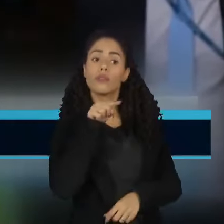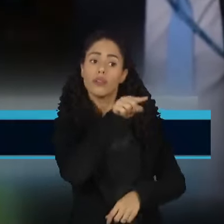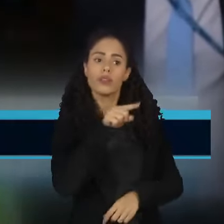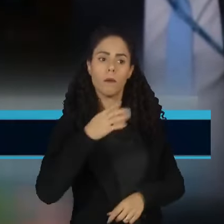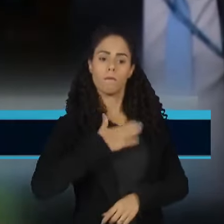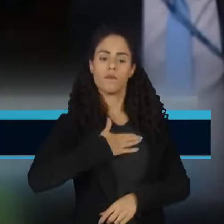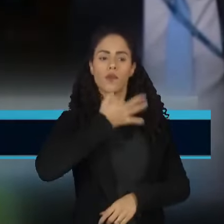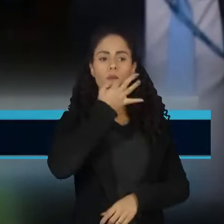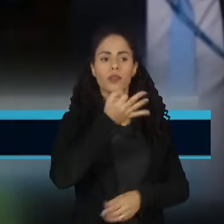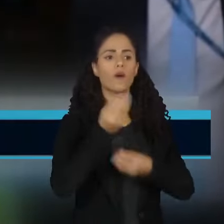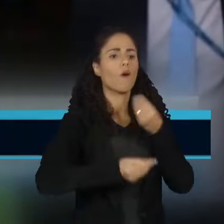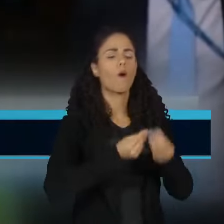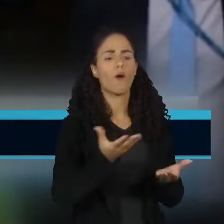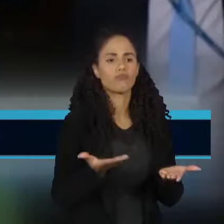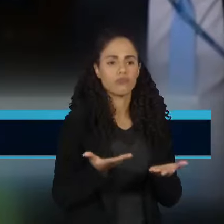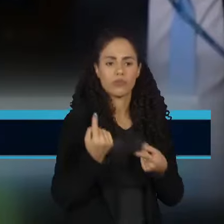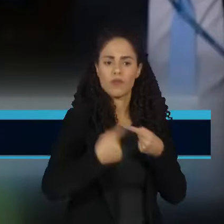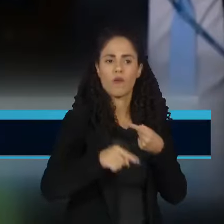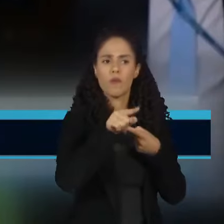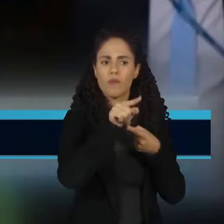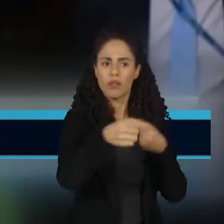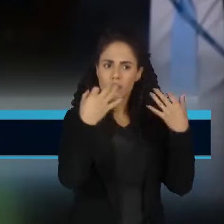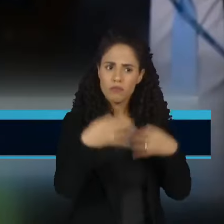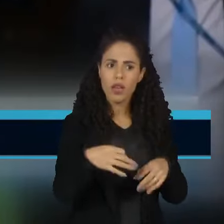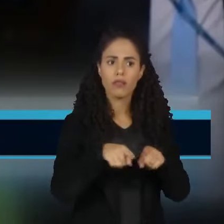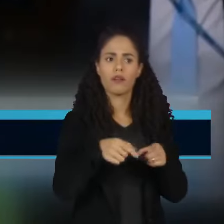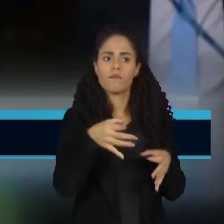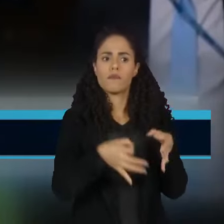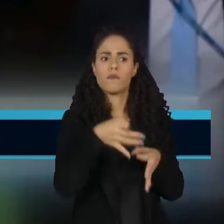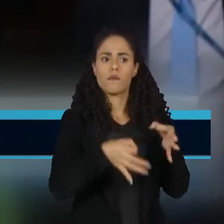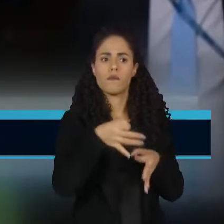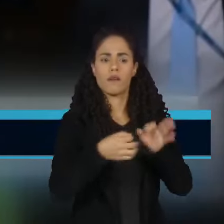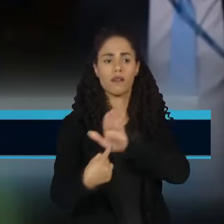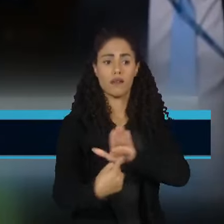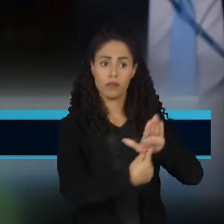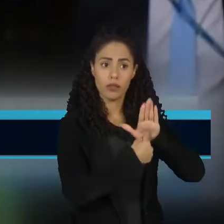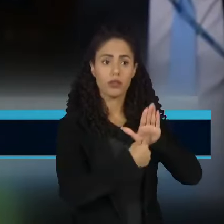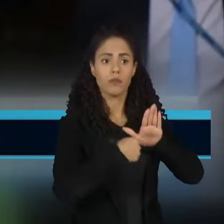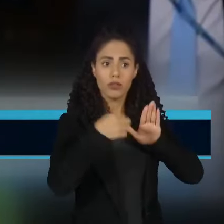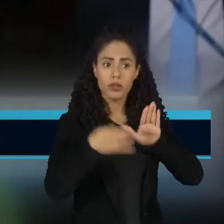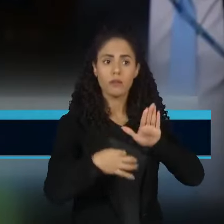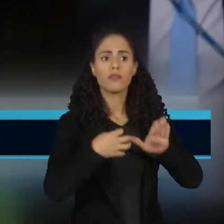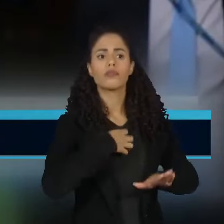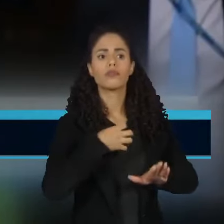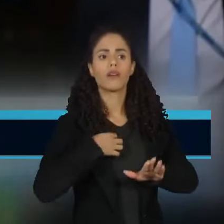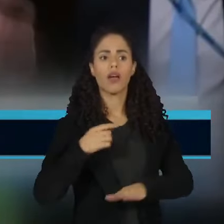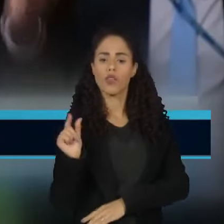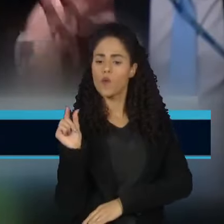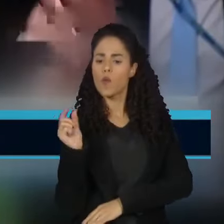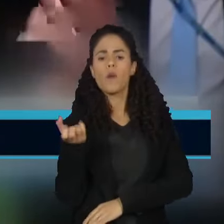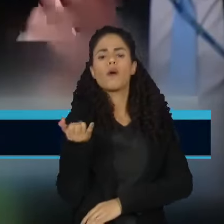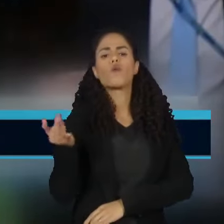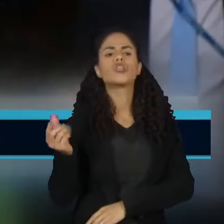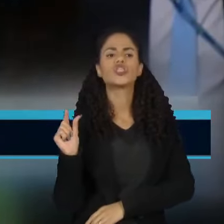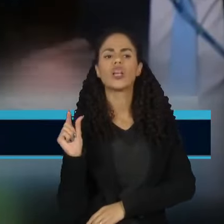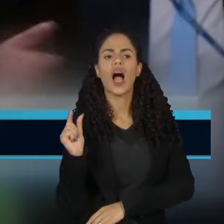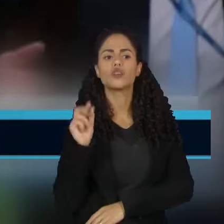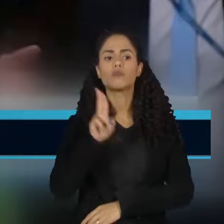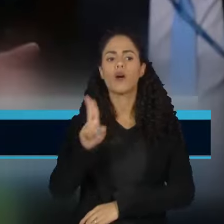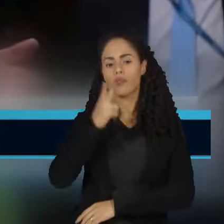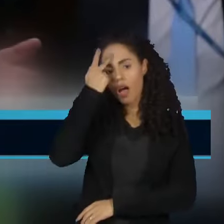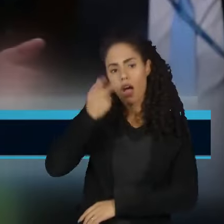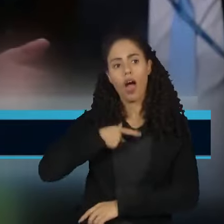minha opinião, não pode ser quebrada por uma decisão judicial que destaque uma determinada substância entorpecente, invadindo a competência técnica,